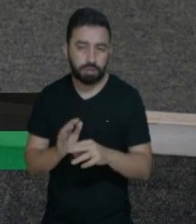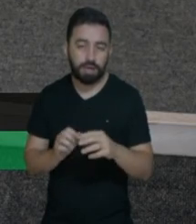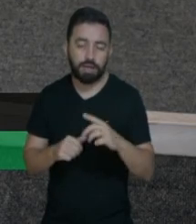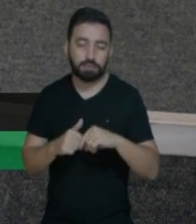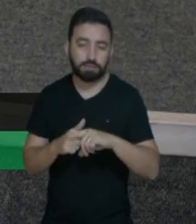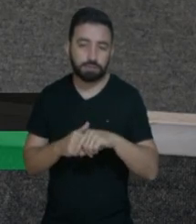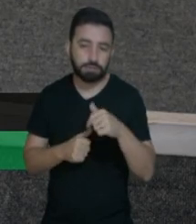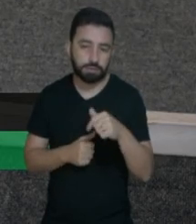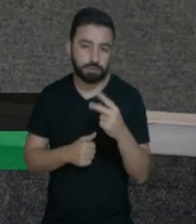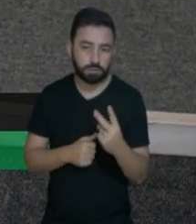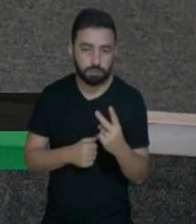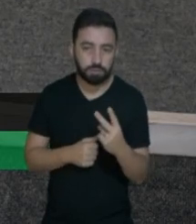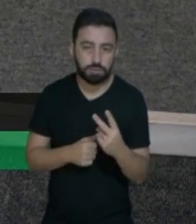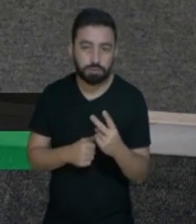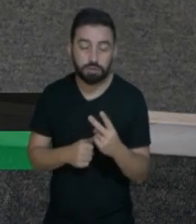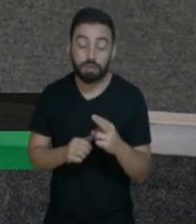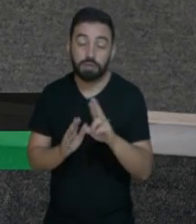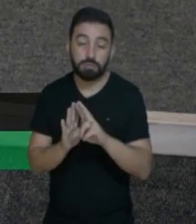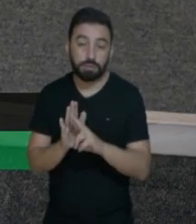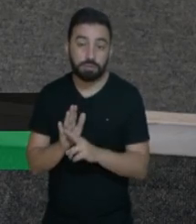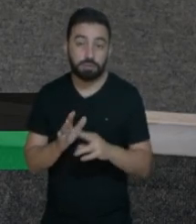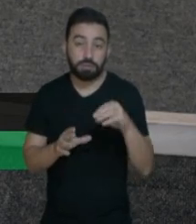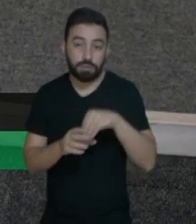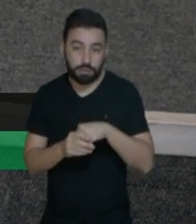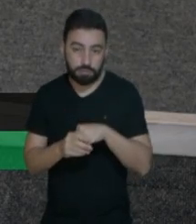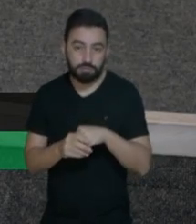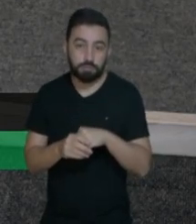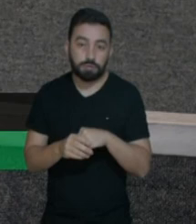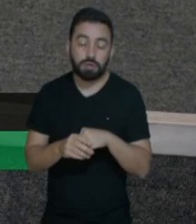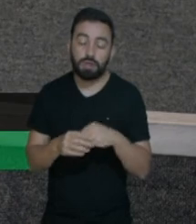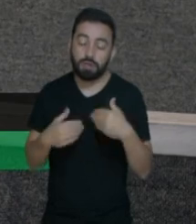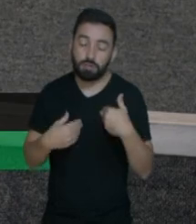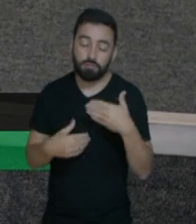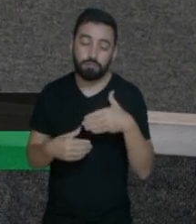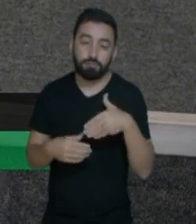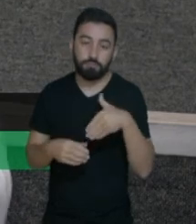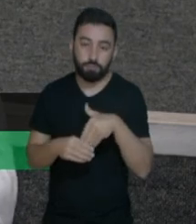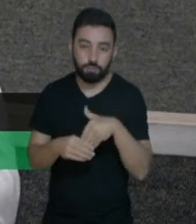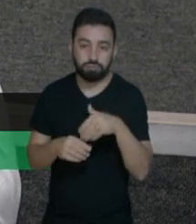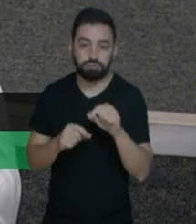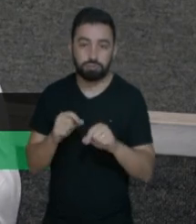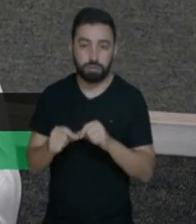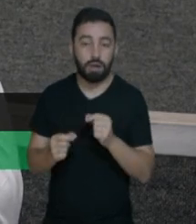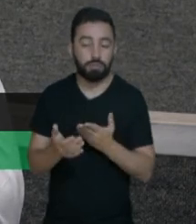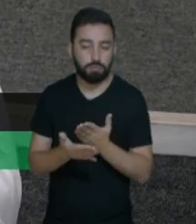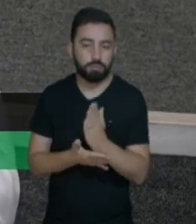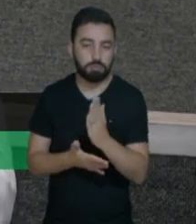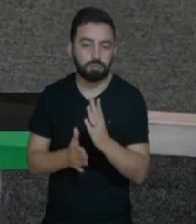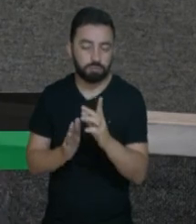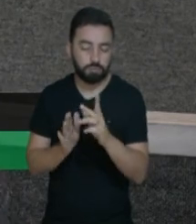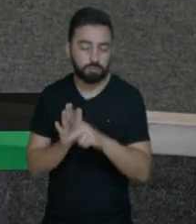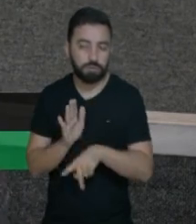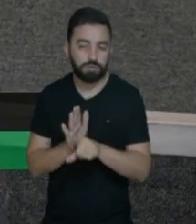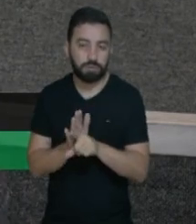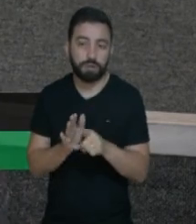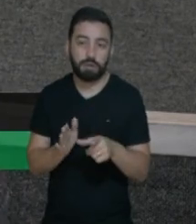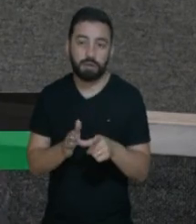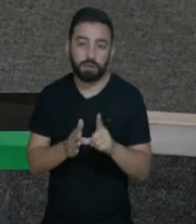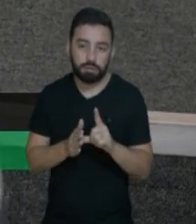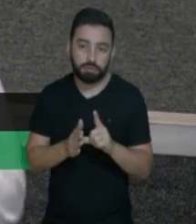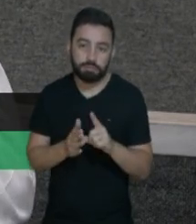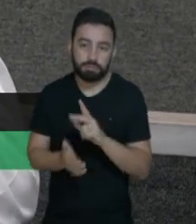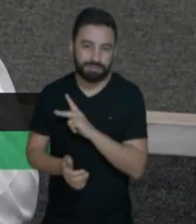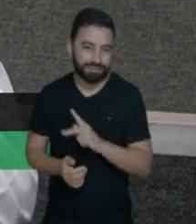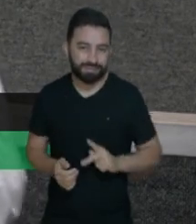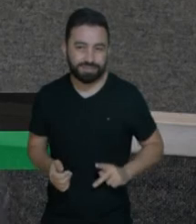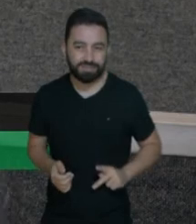1441 do regimento interno da Assembleia Legislativa Eu voto no âmbito desta comissão ccj pela aprovação do projeto de lei antes Presidente